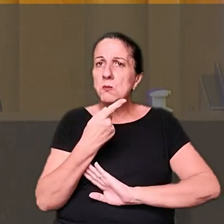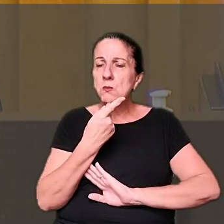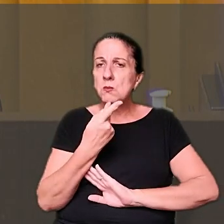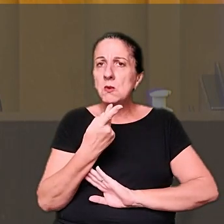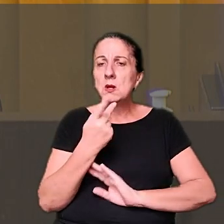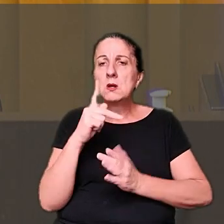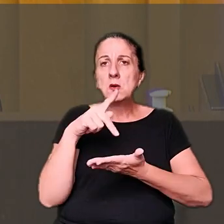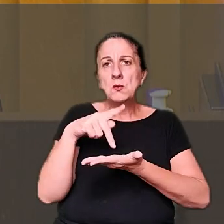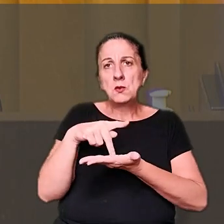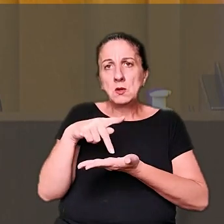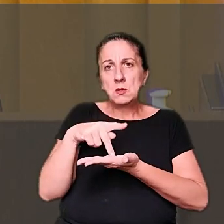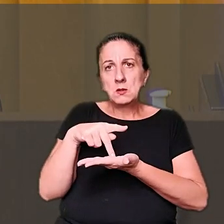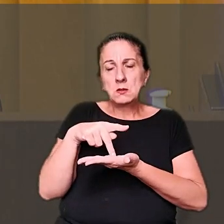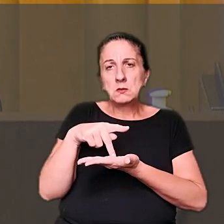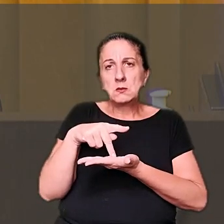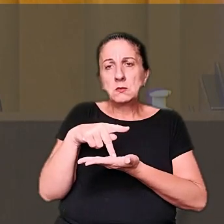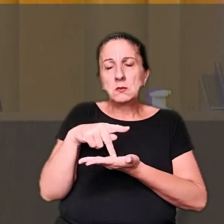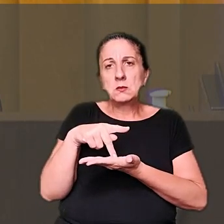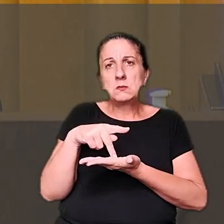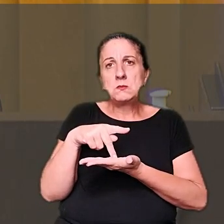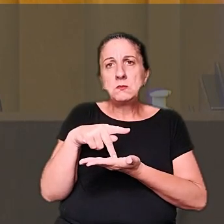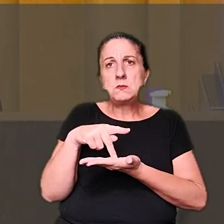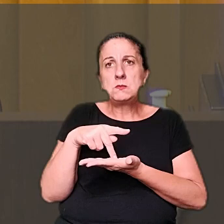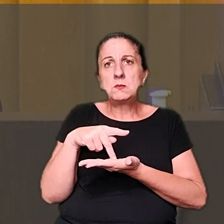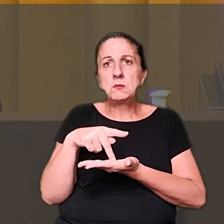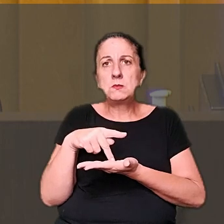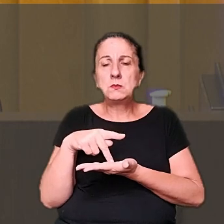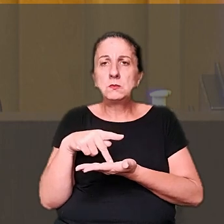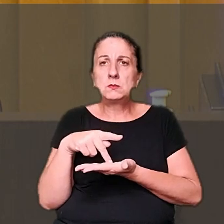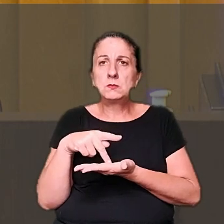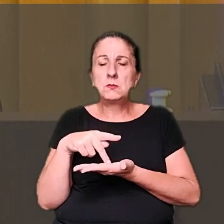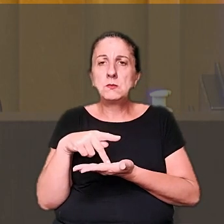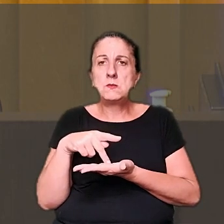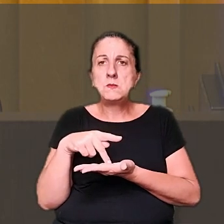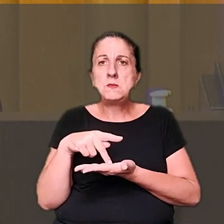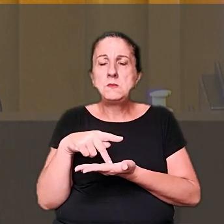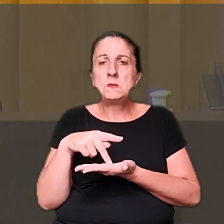tratando, na verdade, de